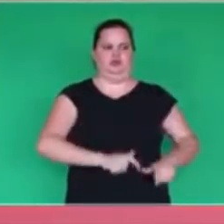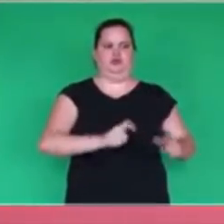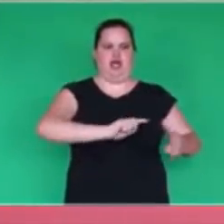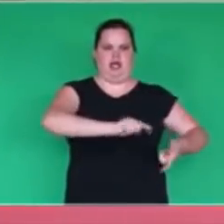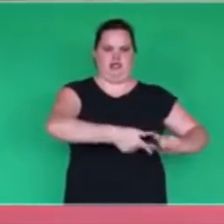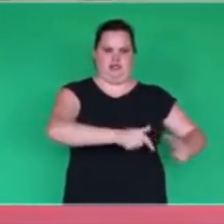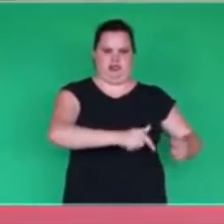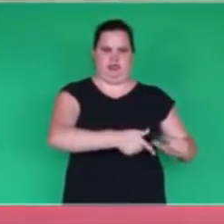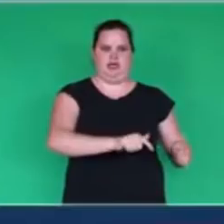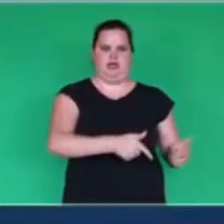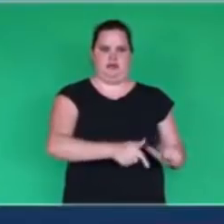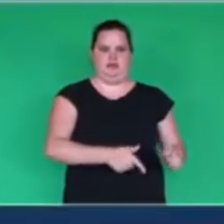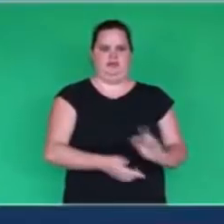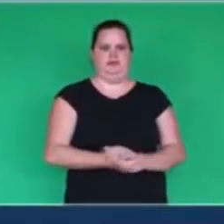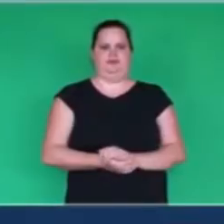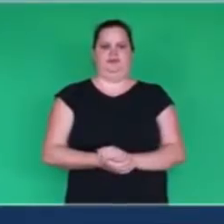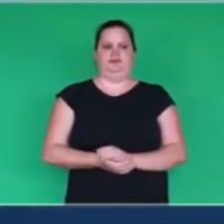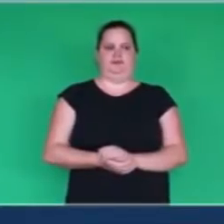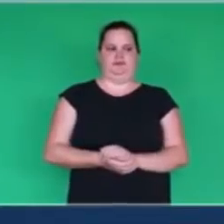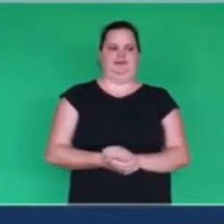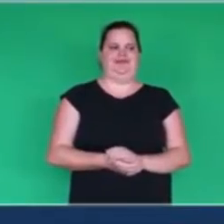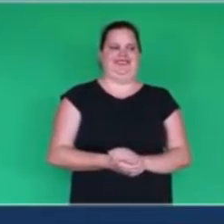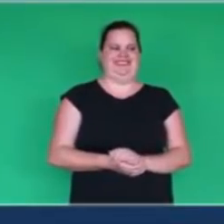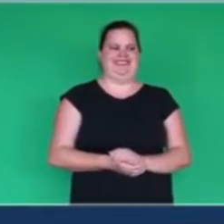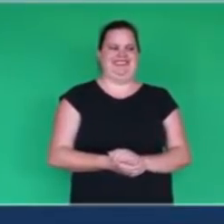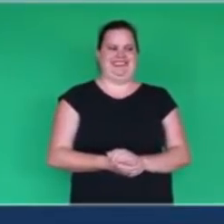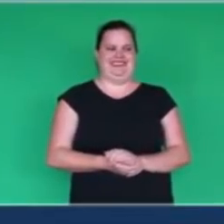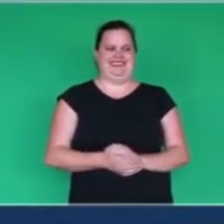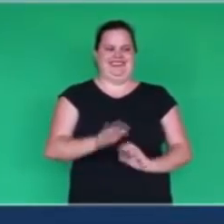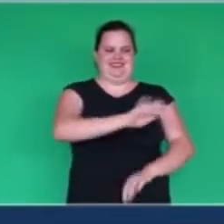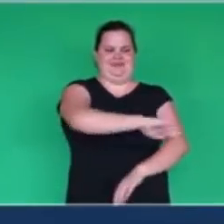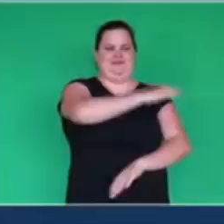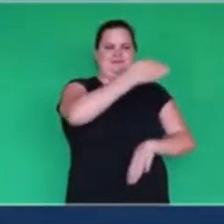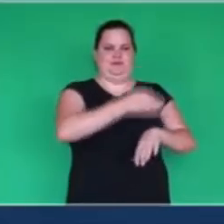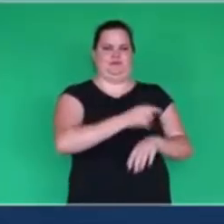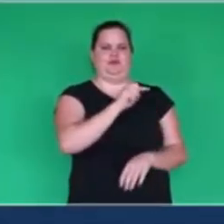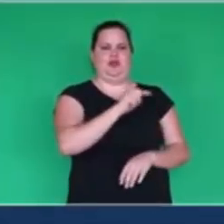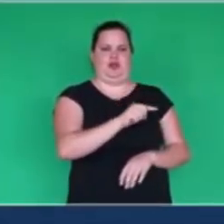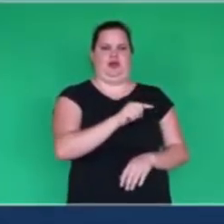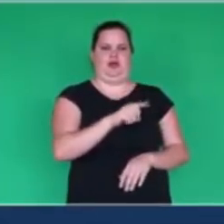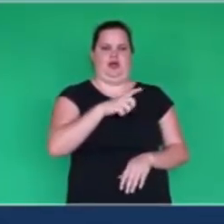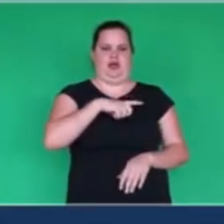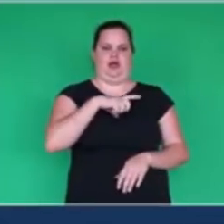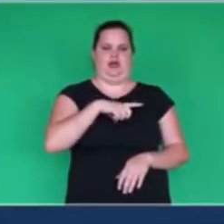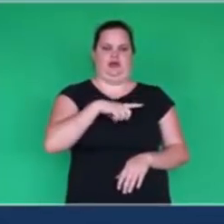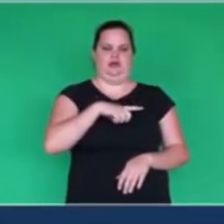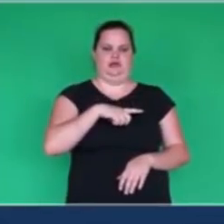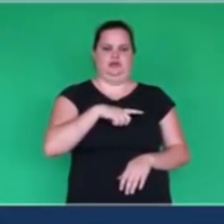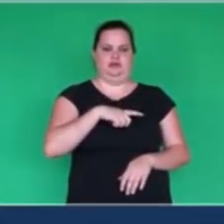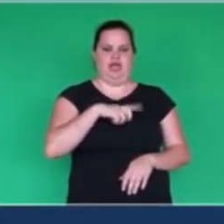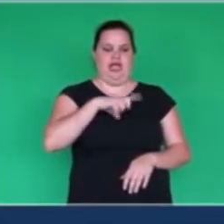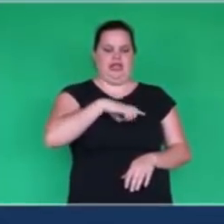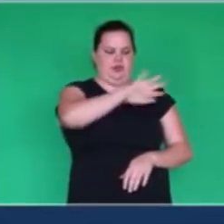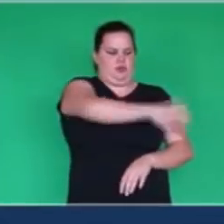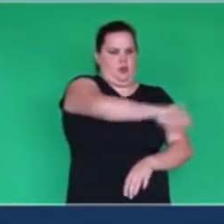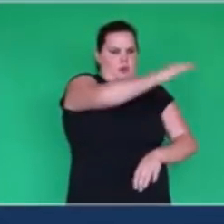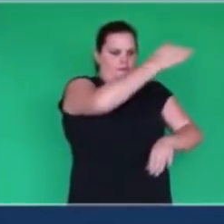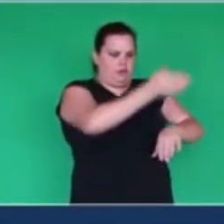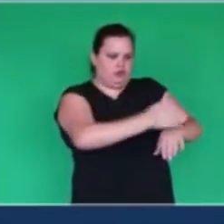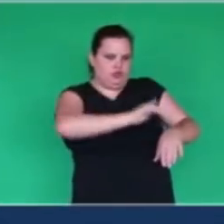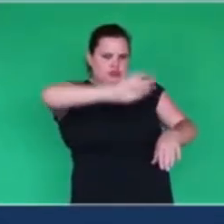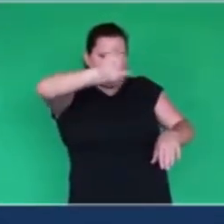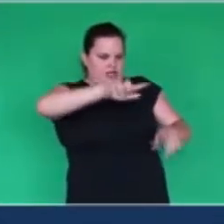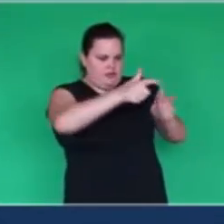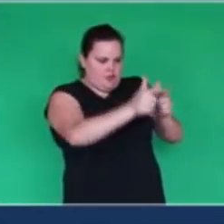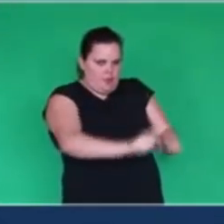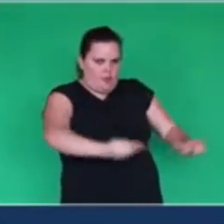quadro. Aí, está aqui. Então, o vale de Jezreel, está aqui, ó, esse vale. Vai do oriente, é bíblico,